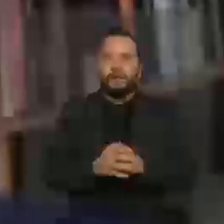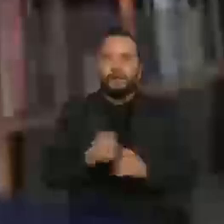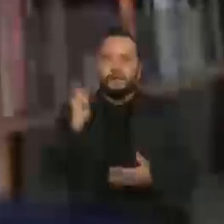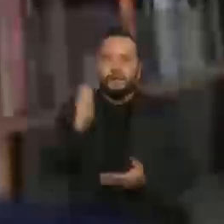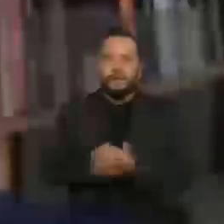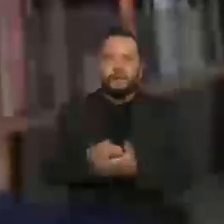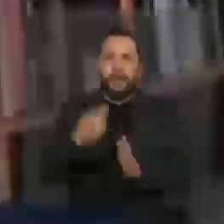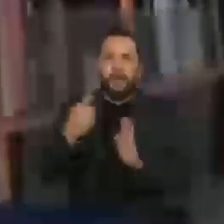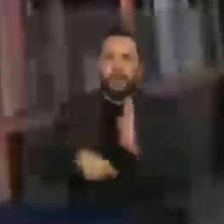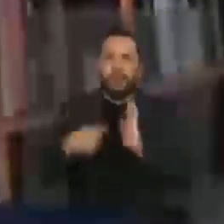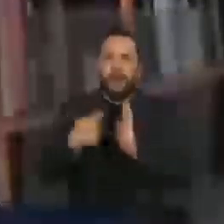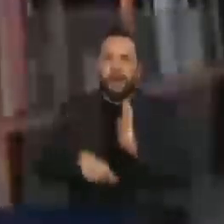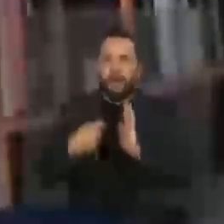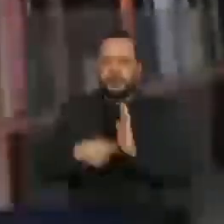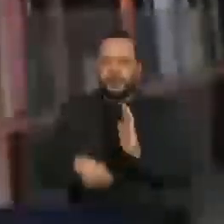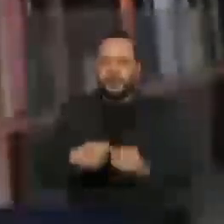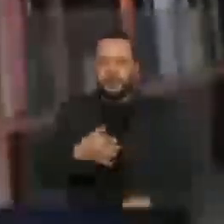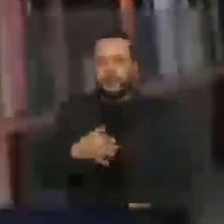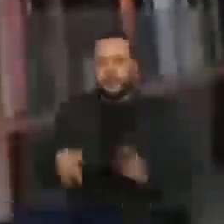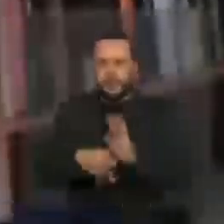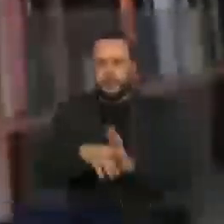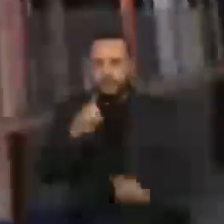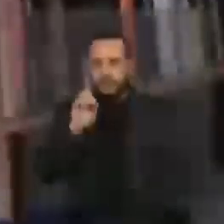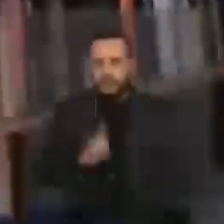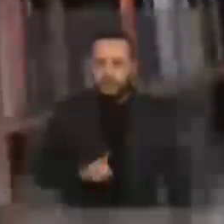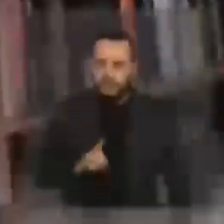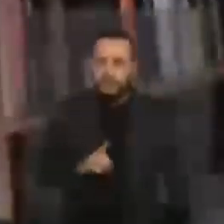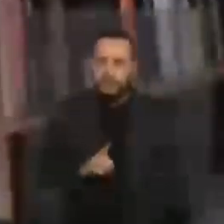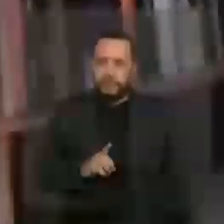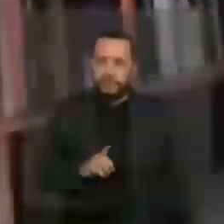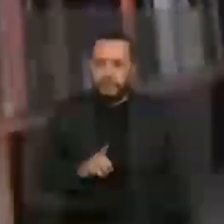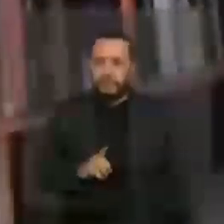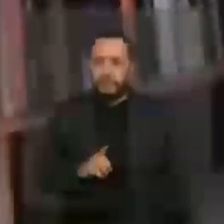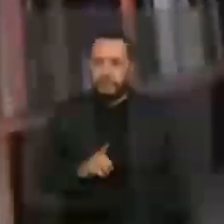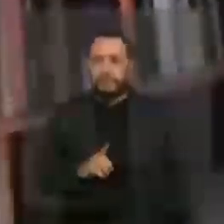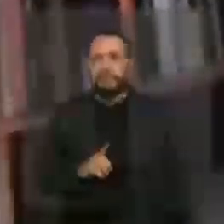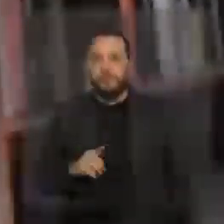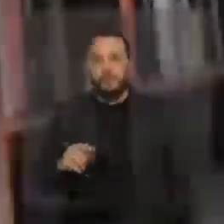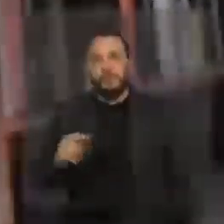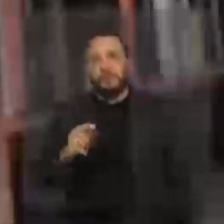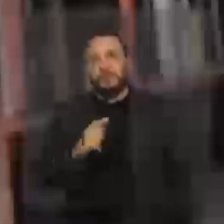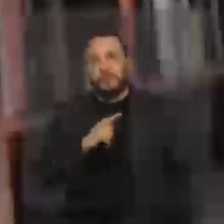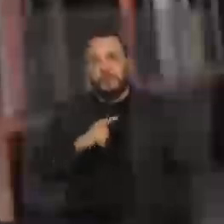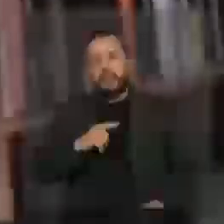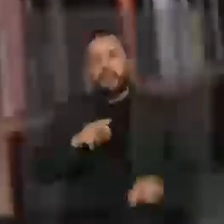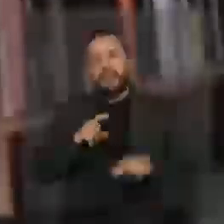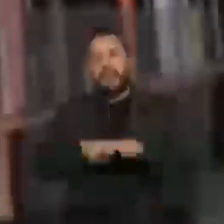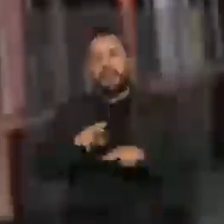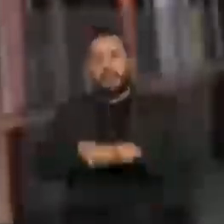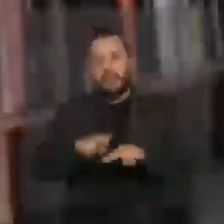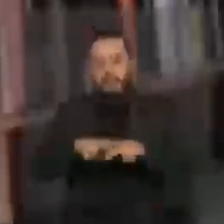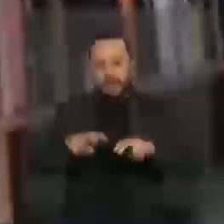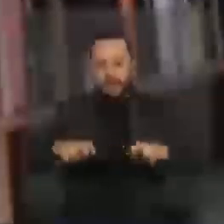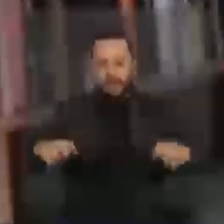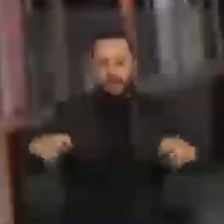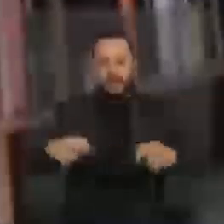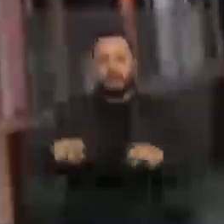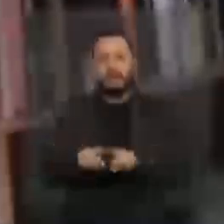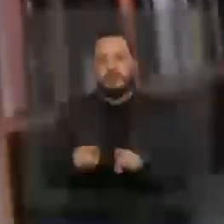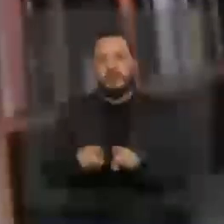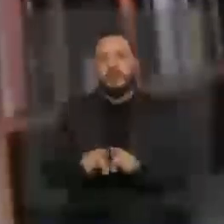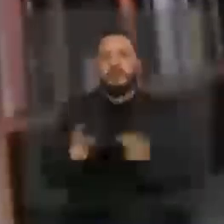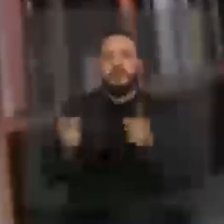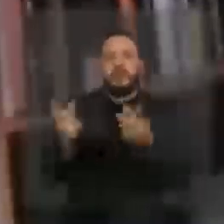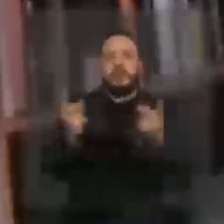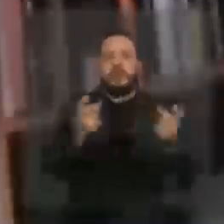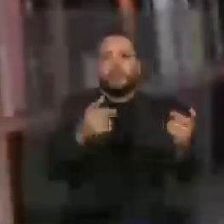taxa, né, por um determinado direito, que é o direito de montar mesas e cadeiras nas calçadas, o direito de ter um comércio ambulante